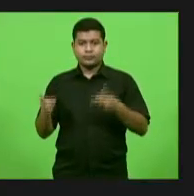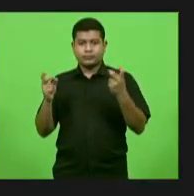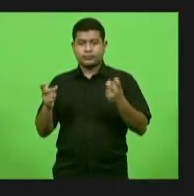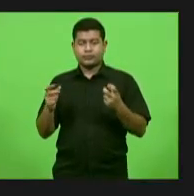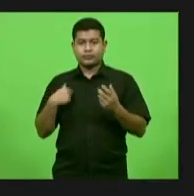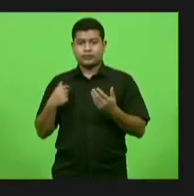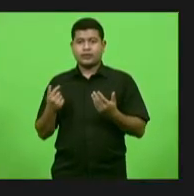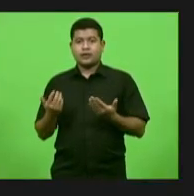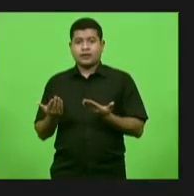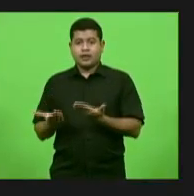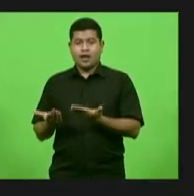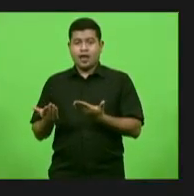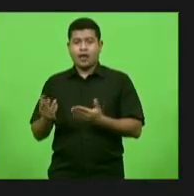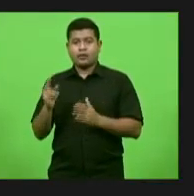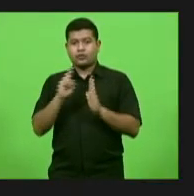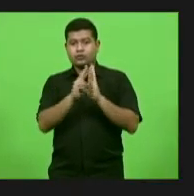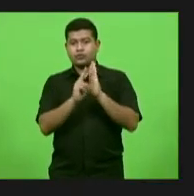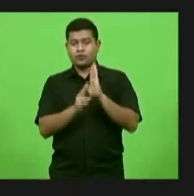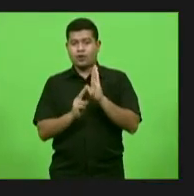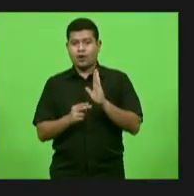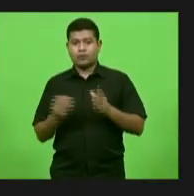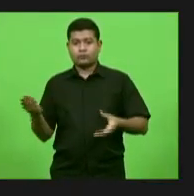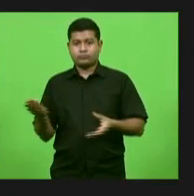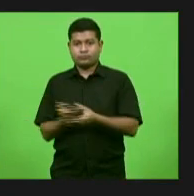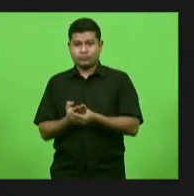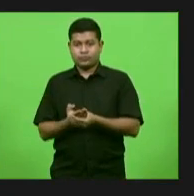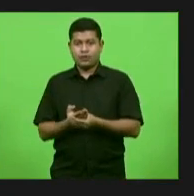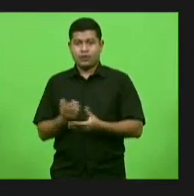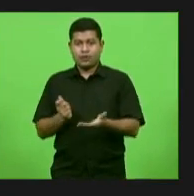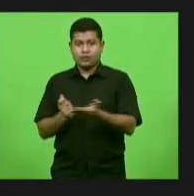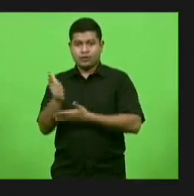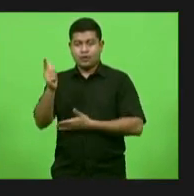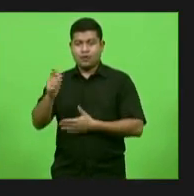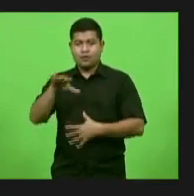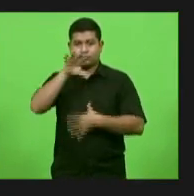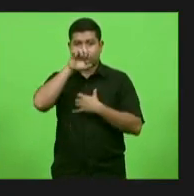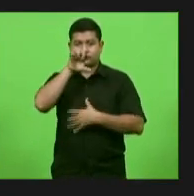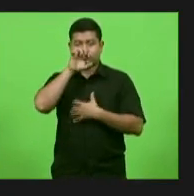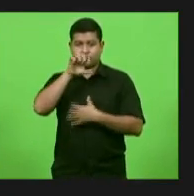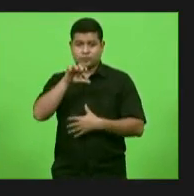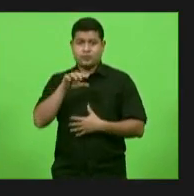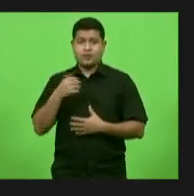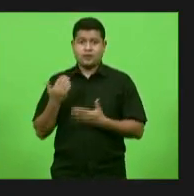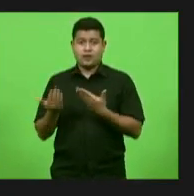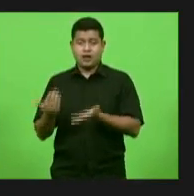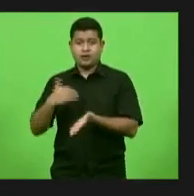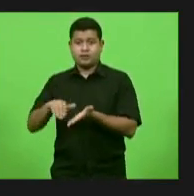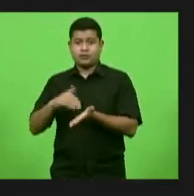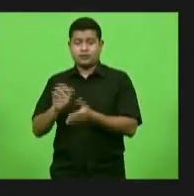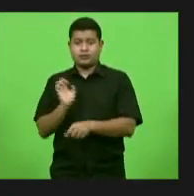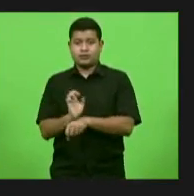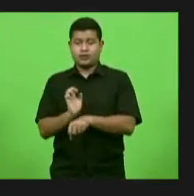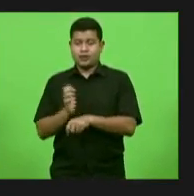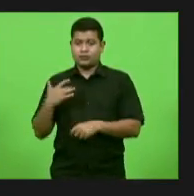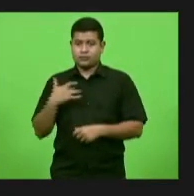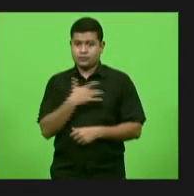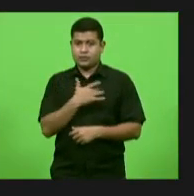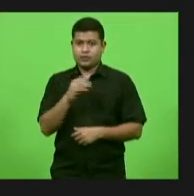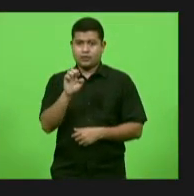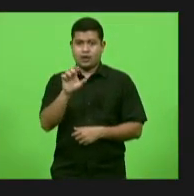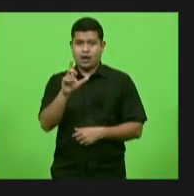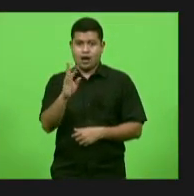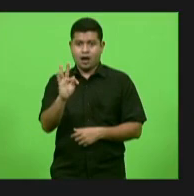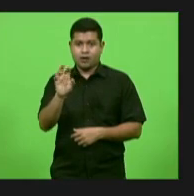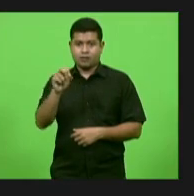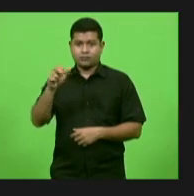seus nomes envolvidos no processo de aquisição dos ventiladores pulmonares, o então secretário de Estado da Saúde, senhor Eldon Souza Zeferino, e